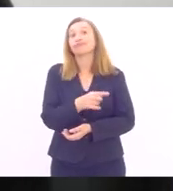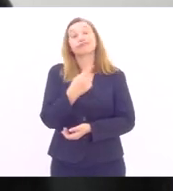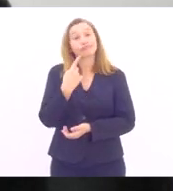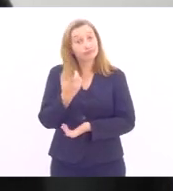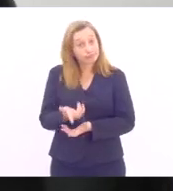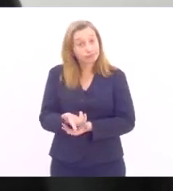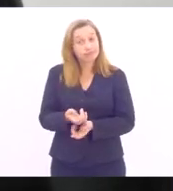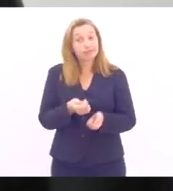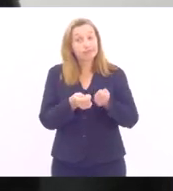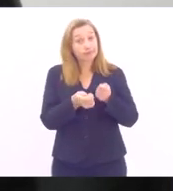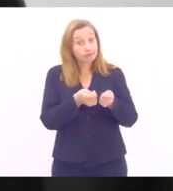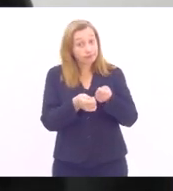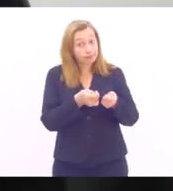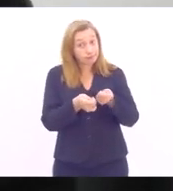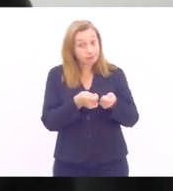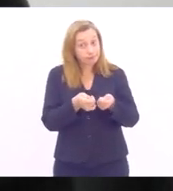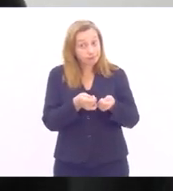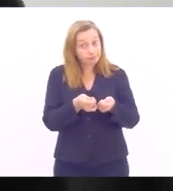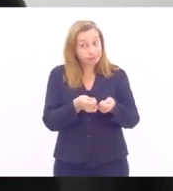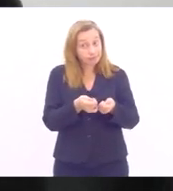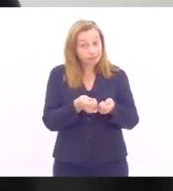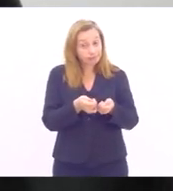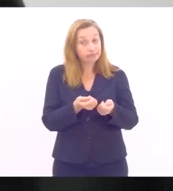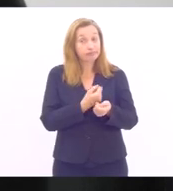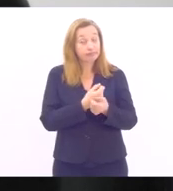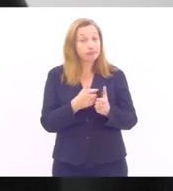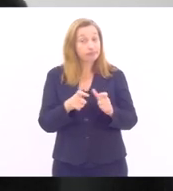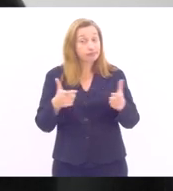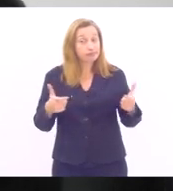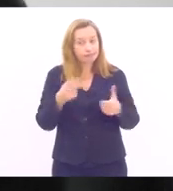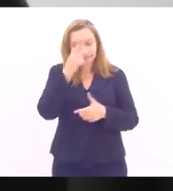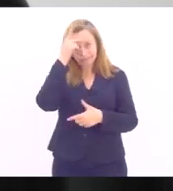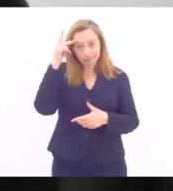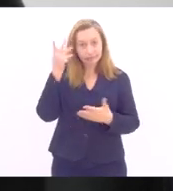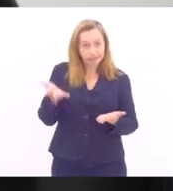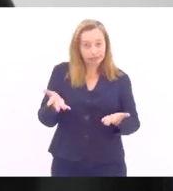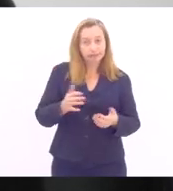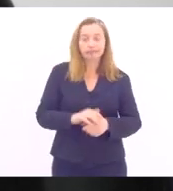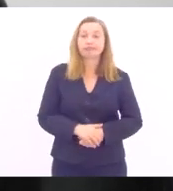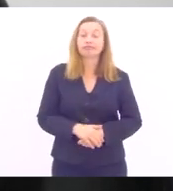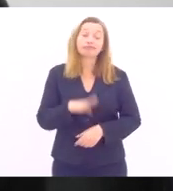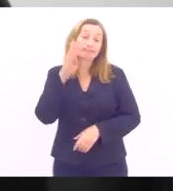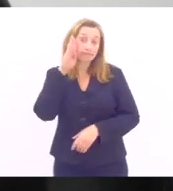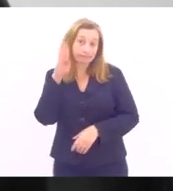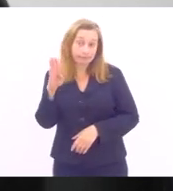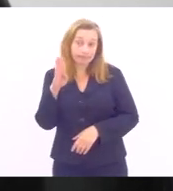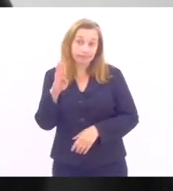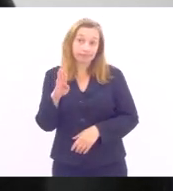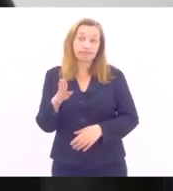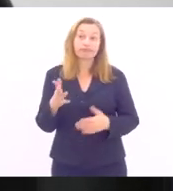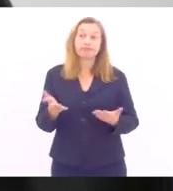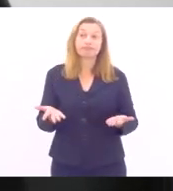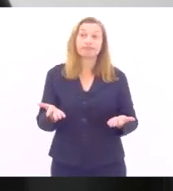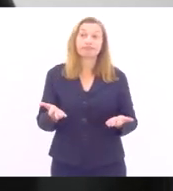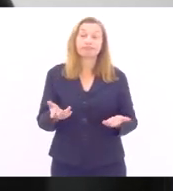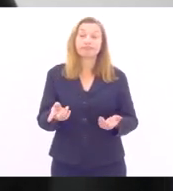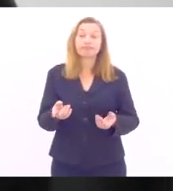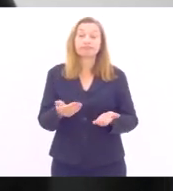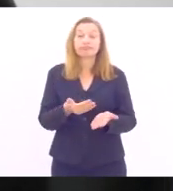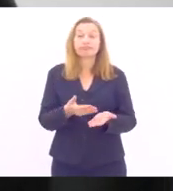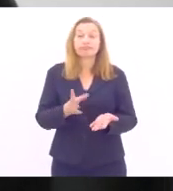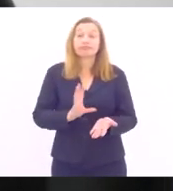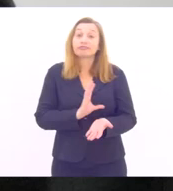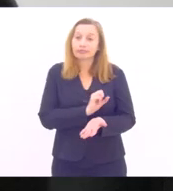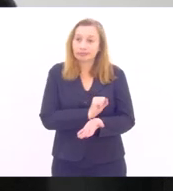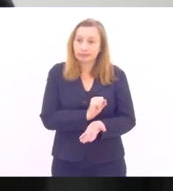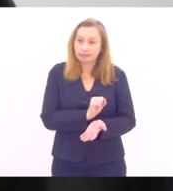conter as massas, né? Sejam elas quais forem, principalmente quando está em jogo paixão.